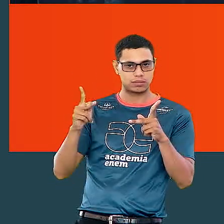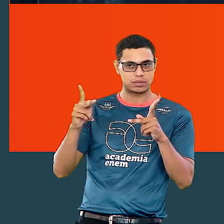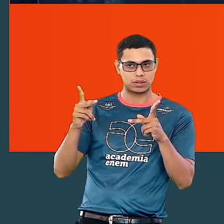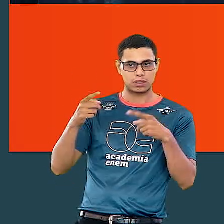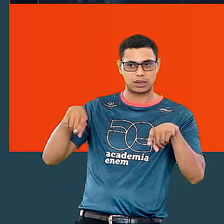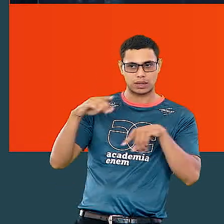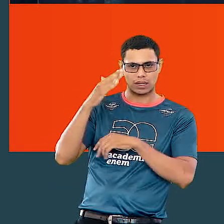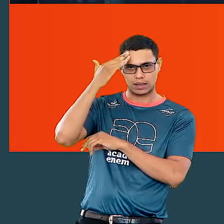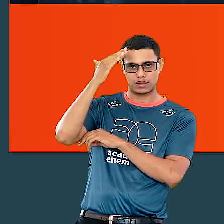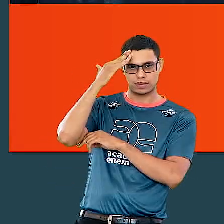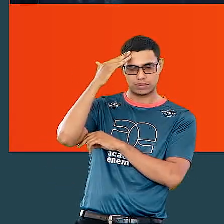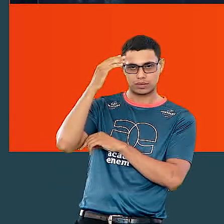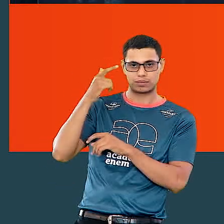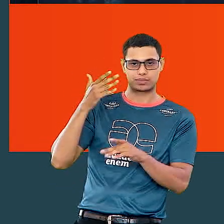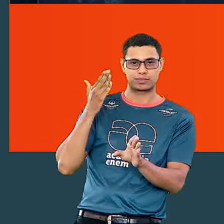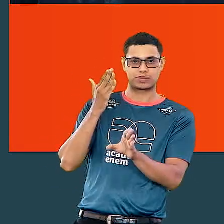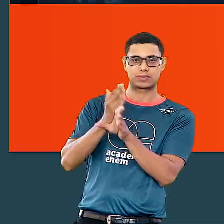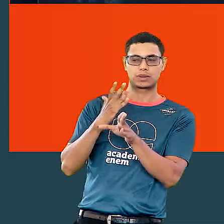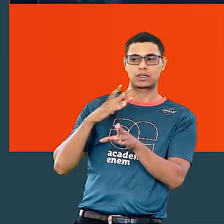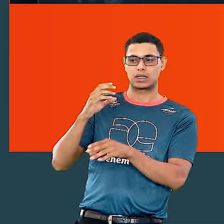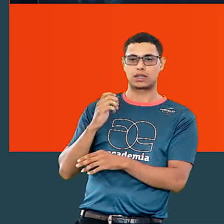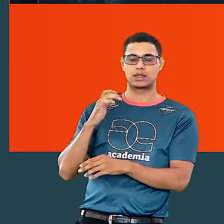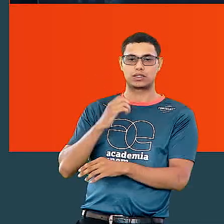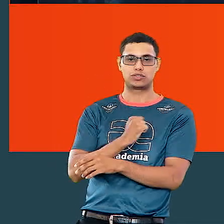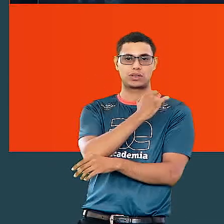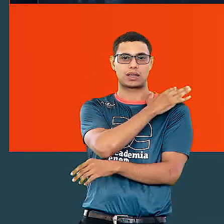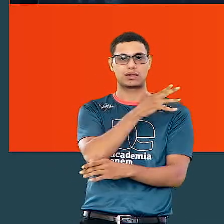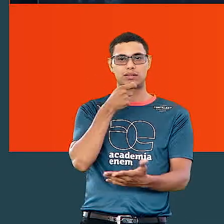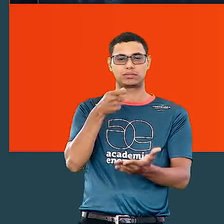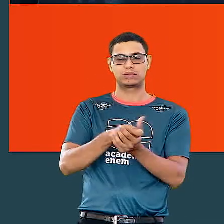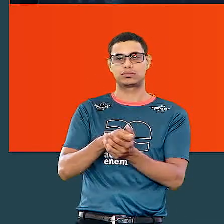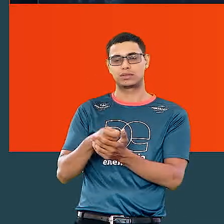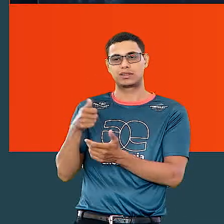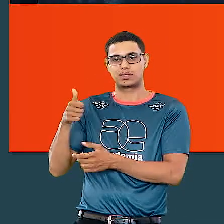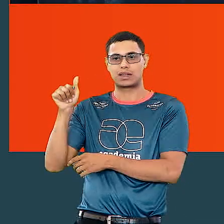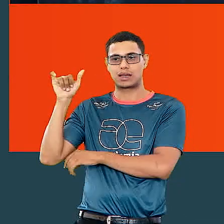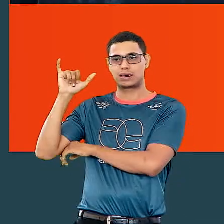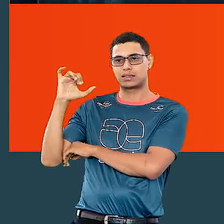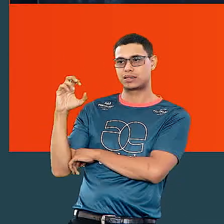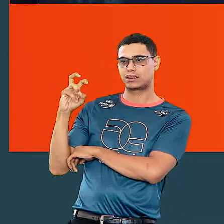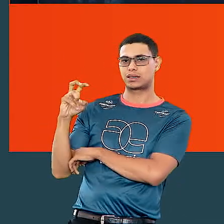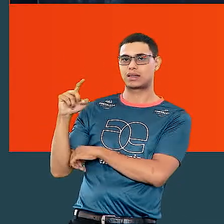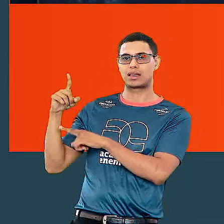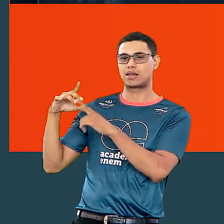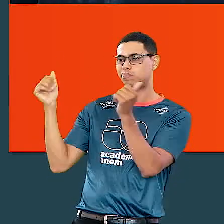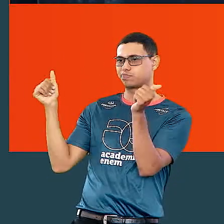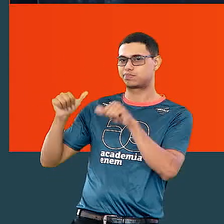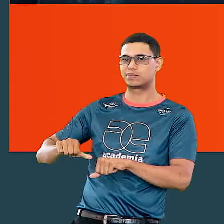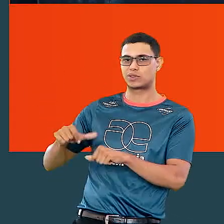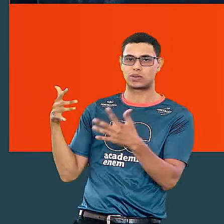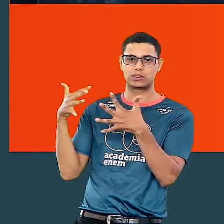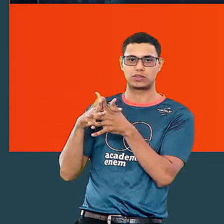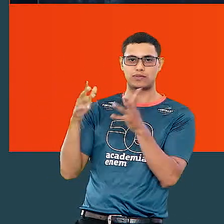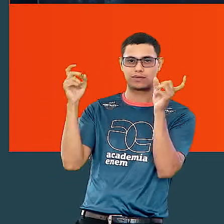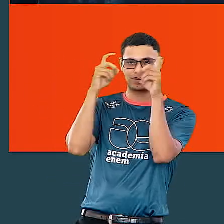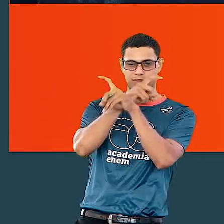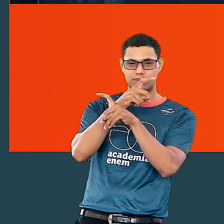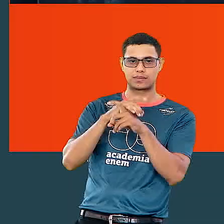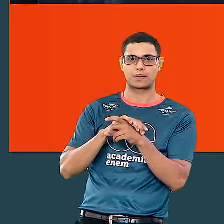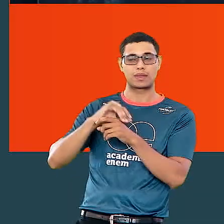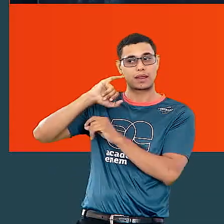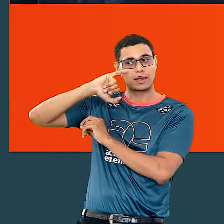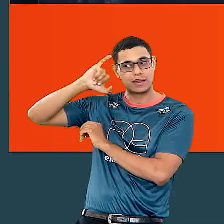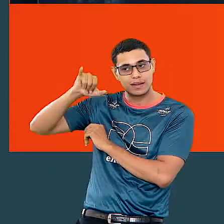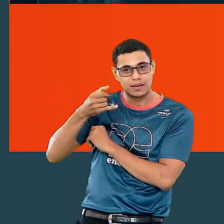para entender isso? Por isso que na ditadura militar, o AI-5 torna a ditadura ainda mais complicada. Aproveitando